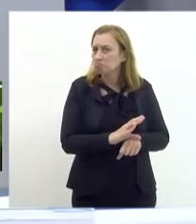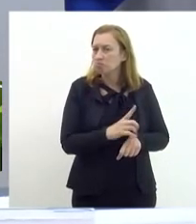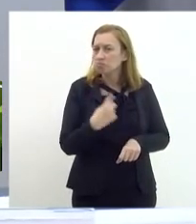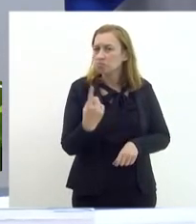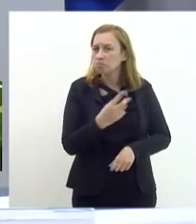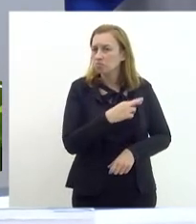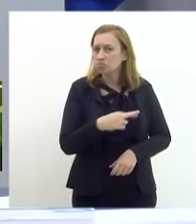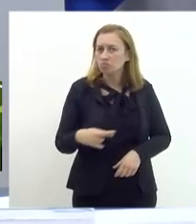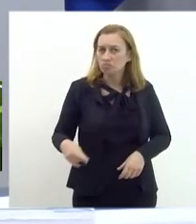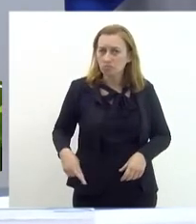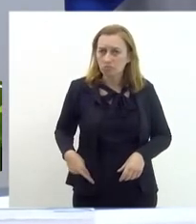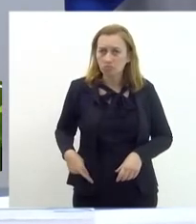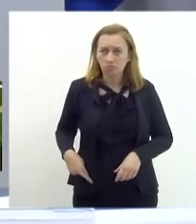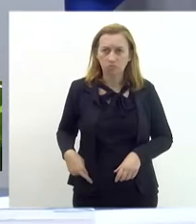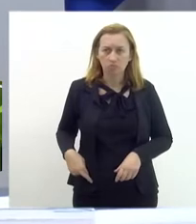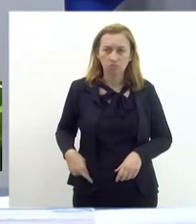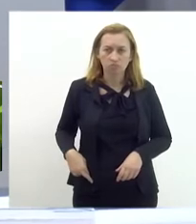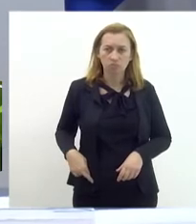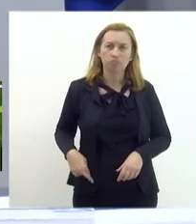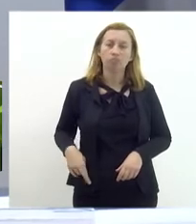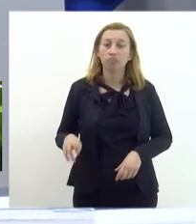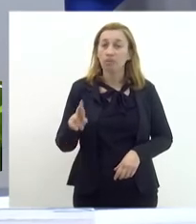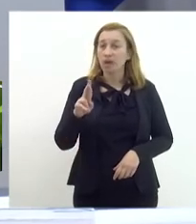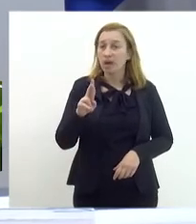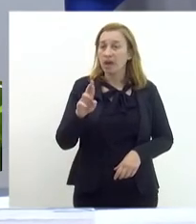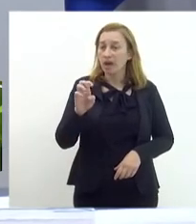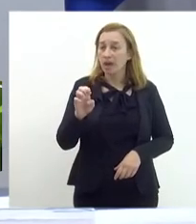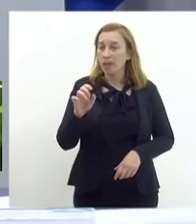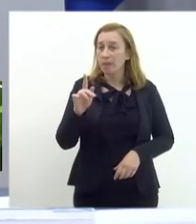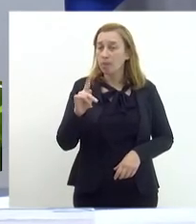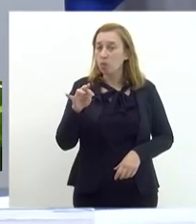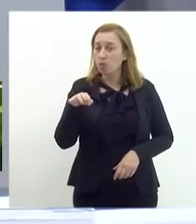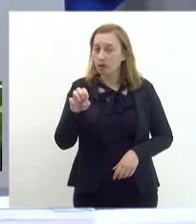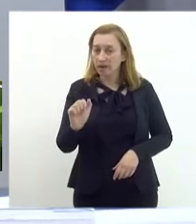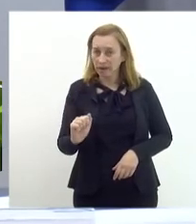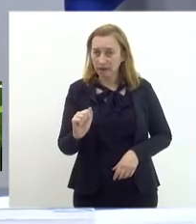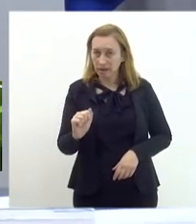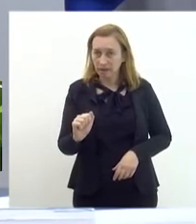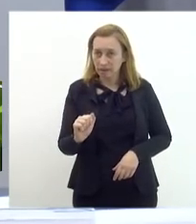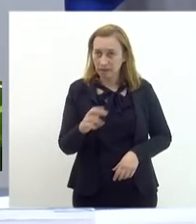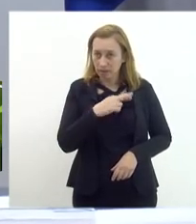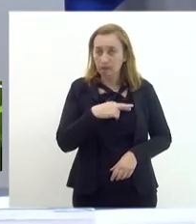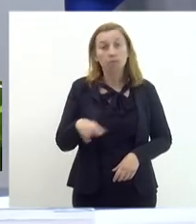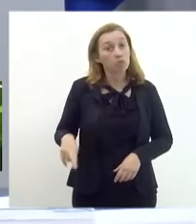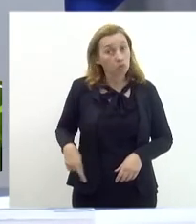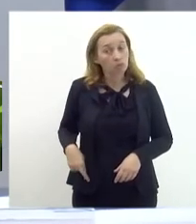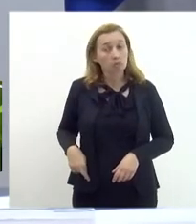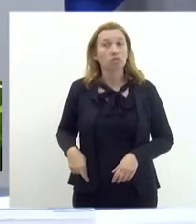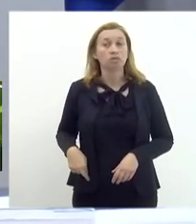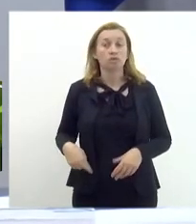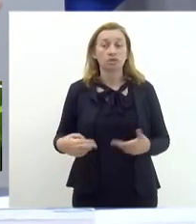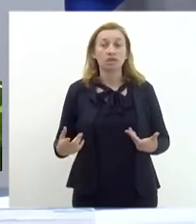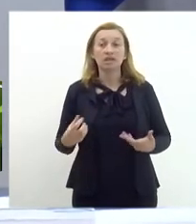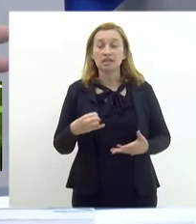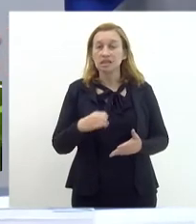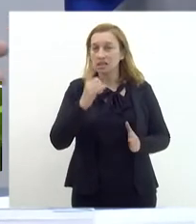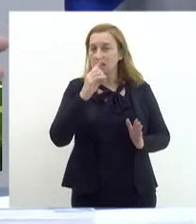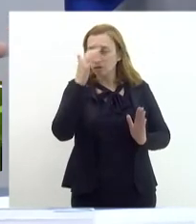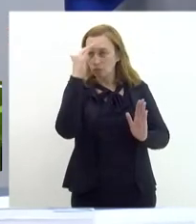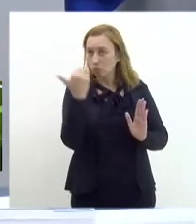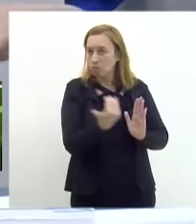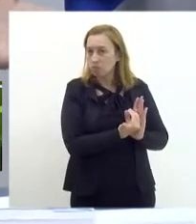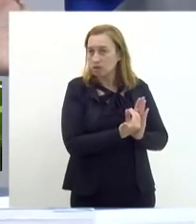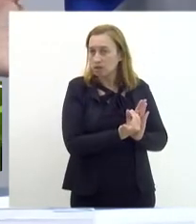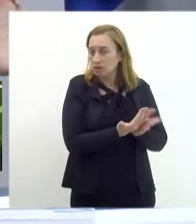República, não preciso ler nenhum, da República, a res pública, a coisa pública. Então, se descumpriu na